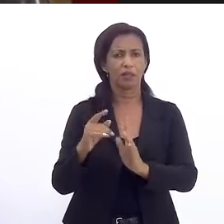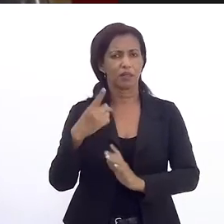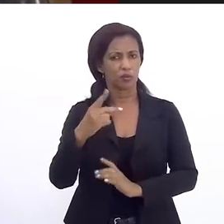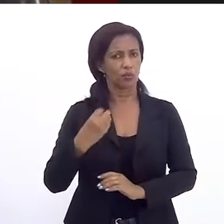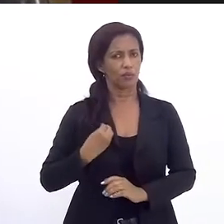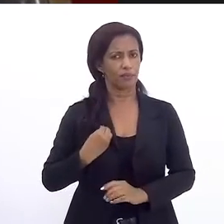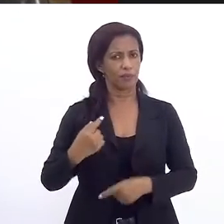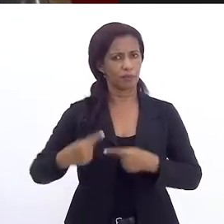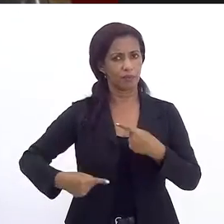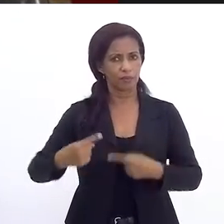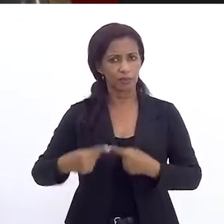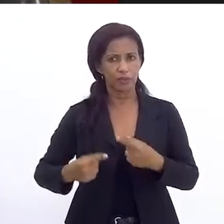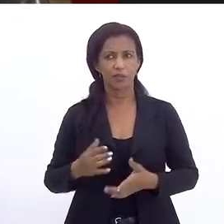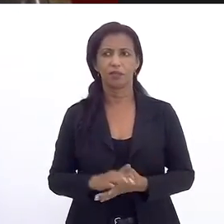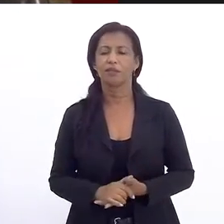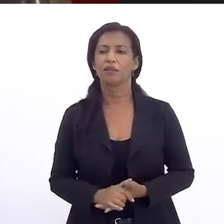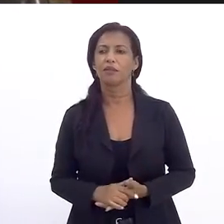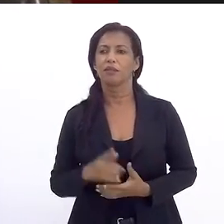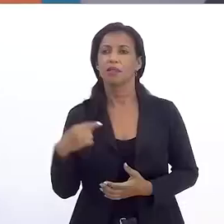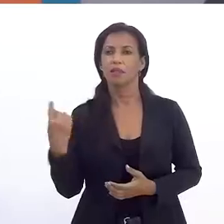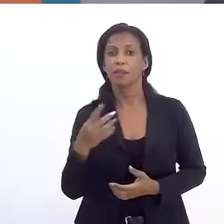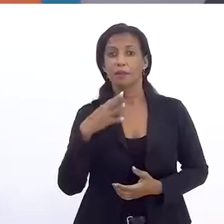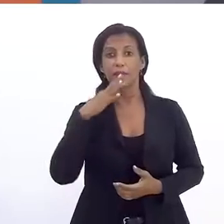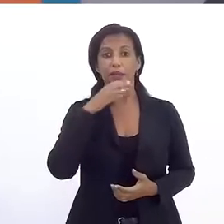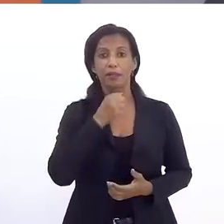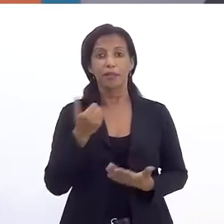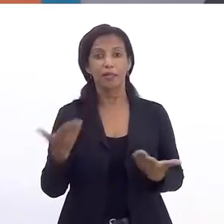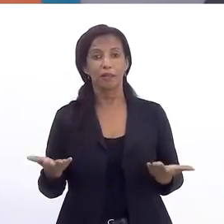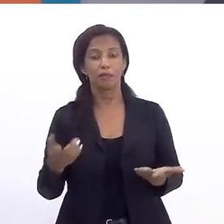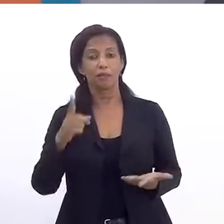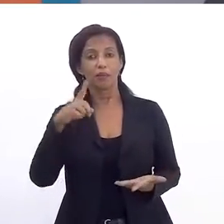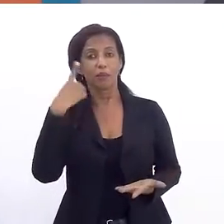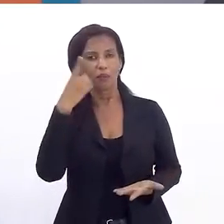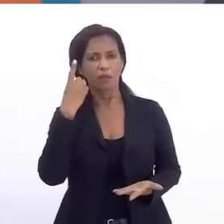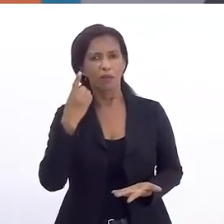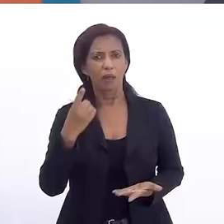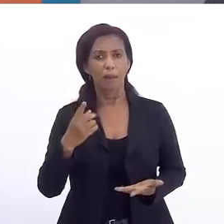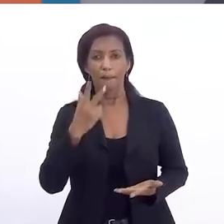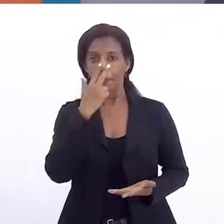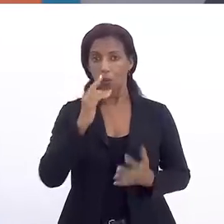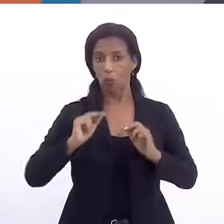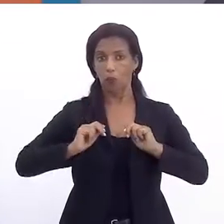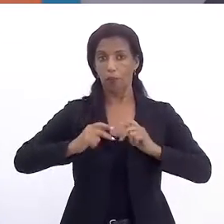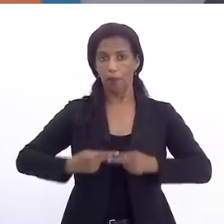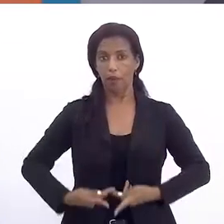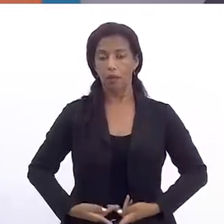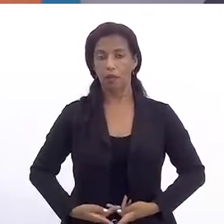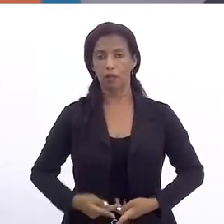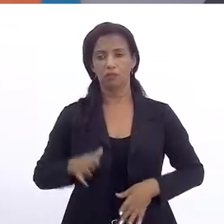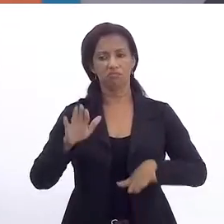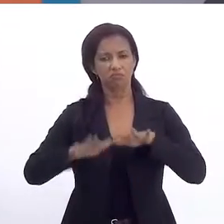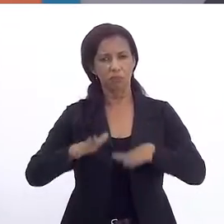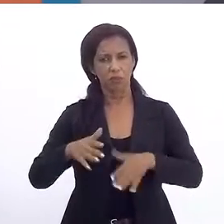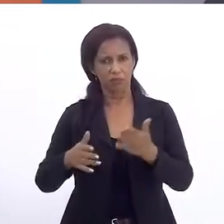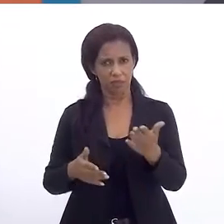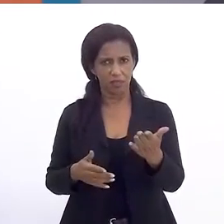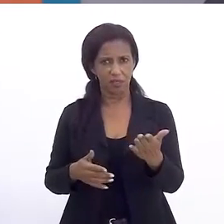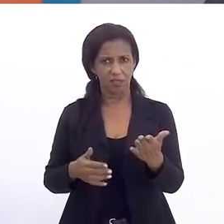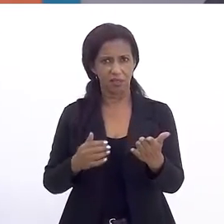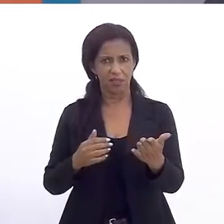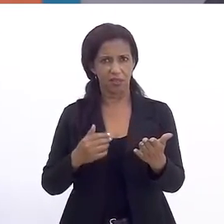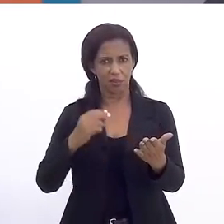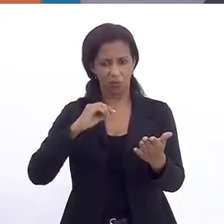ter feito aqui na minha cidade. A senhora, então, deputada, voltando, né, porque nós entramos pela